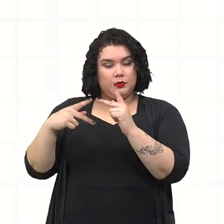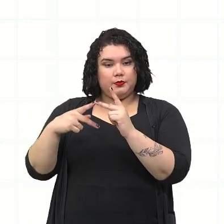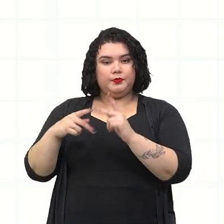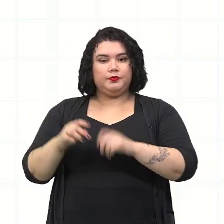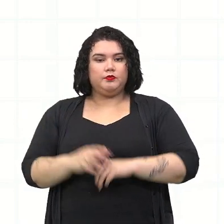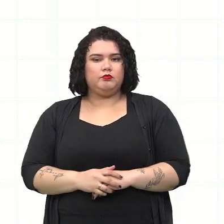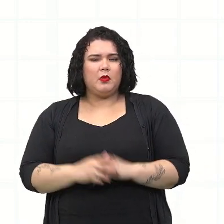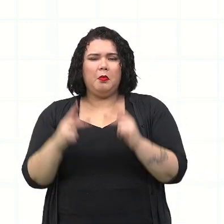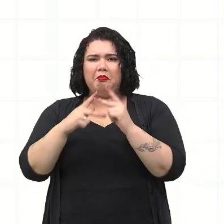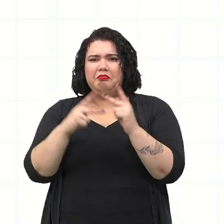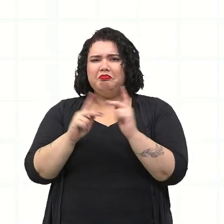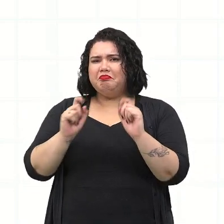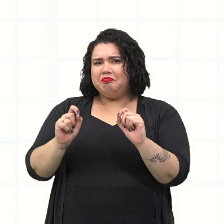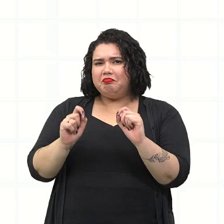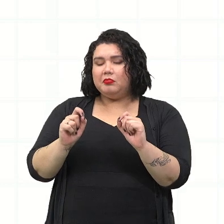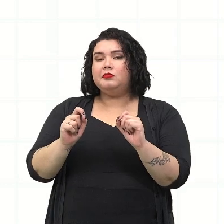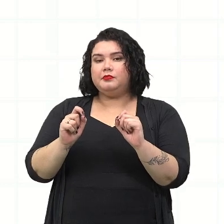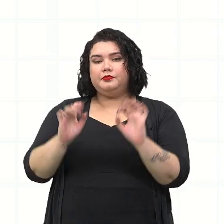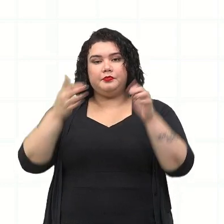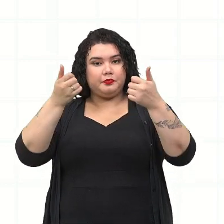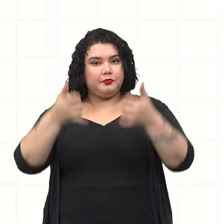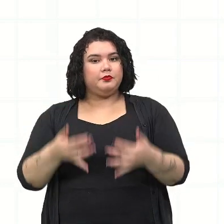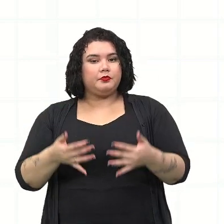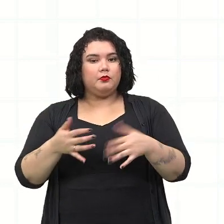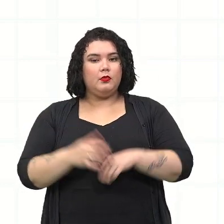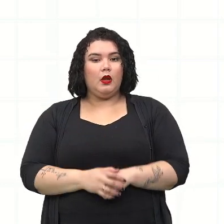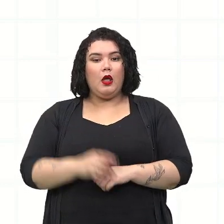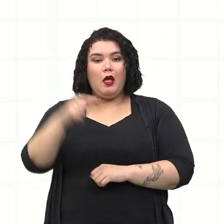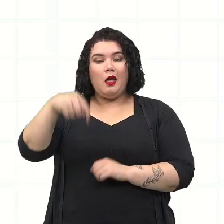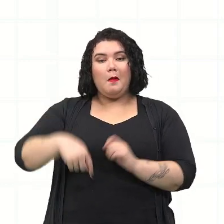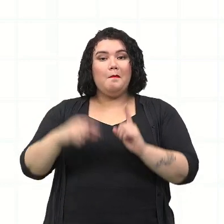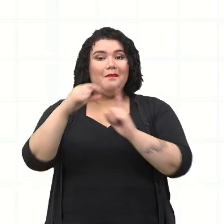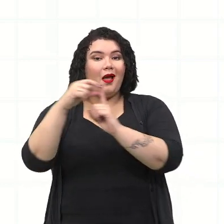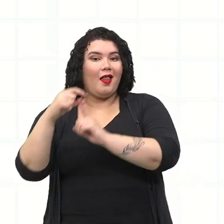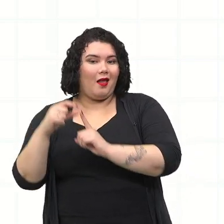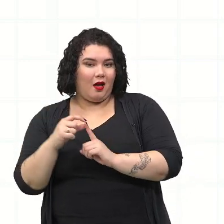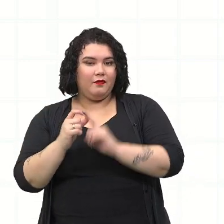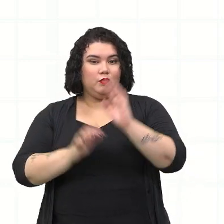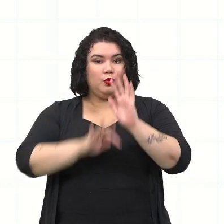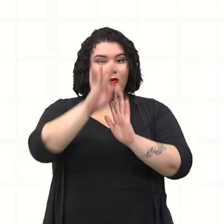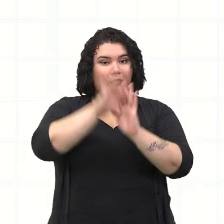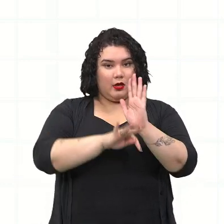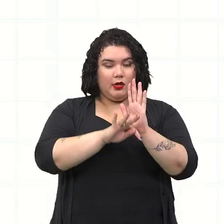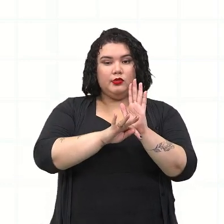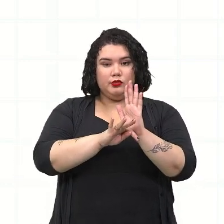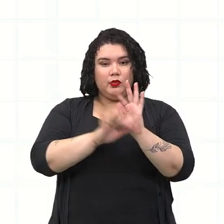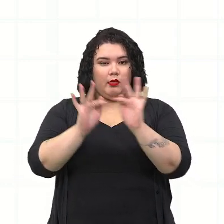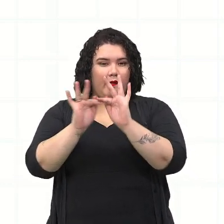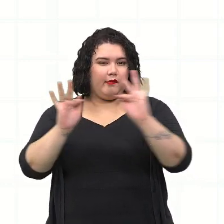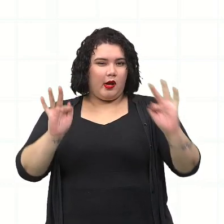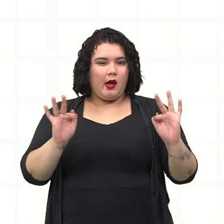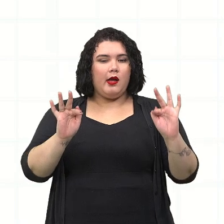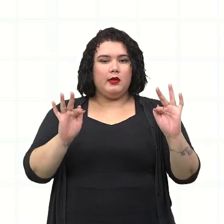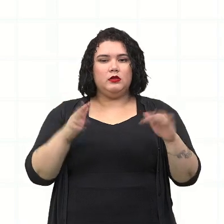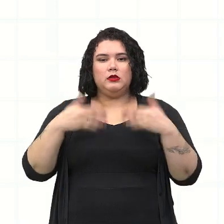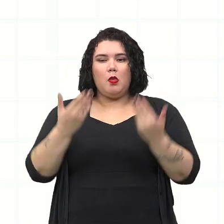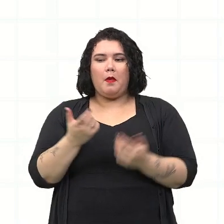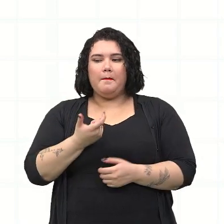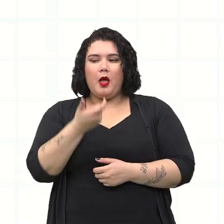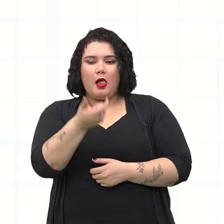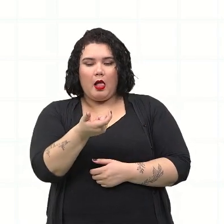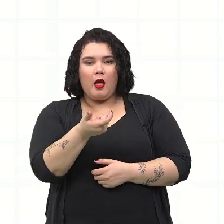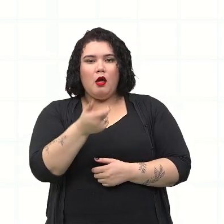preposições são palavras que estabelecem relações entre os elementos de uma frase. Então, eles vão fazer